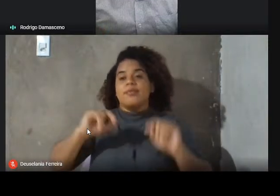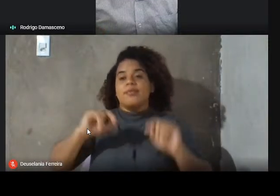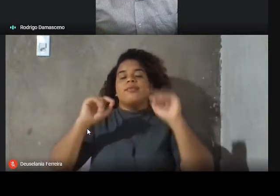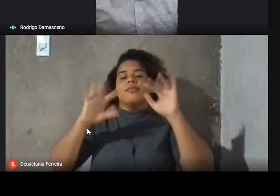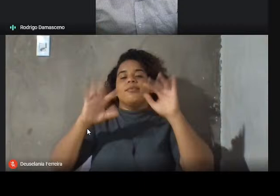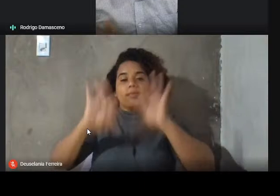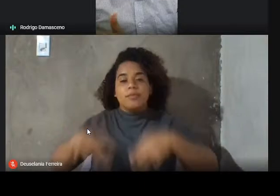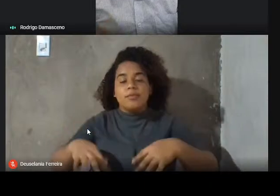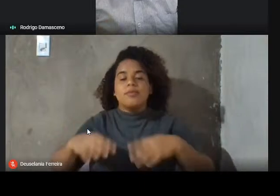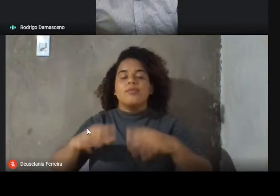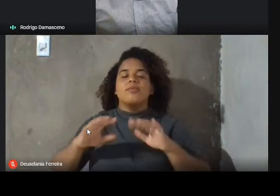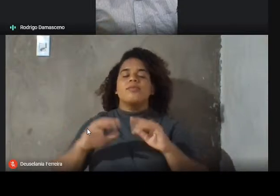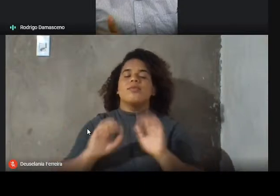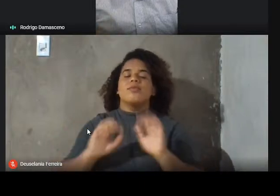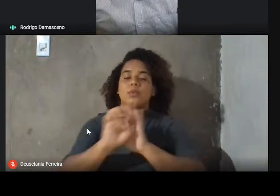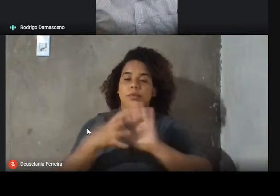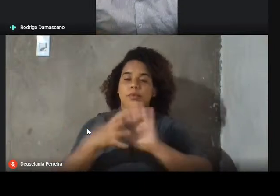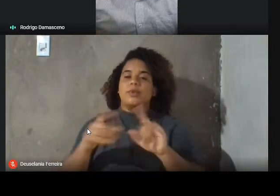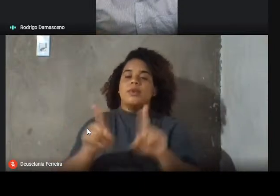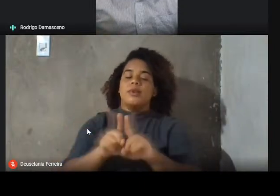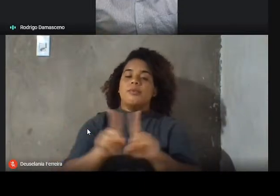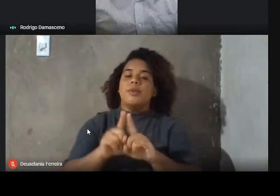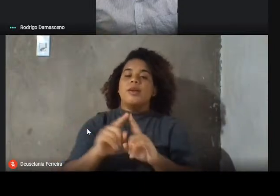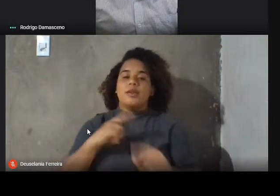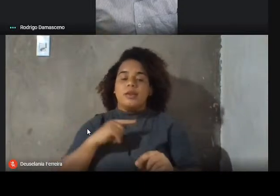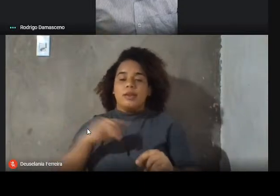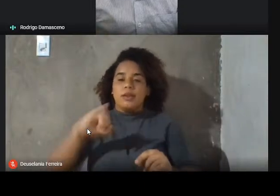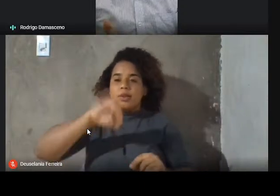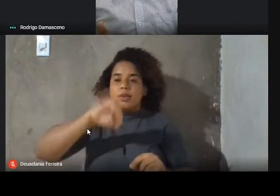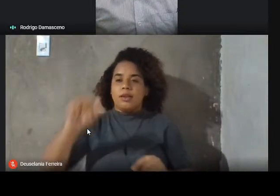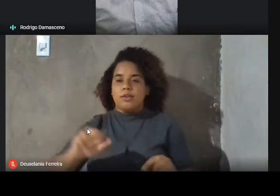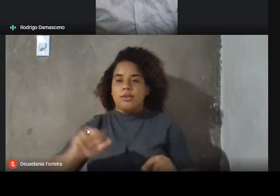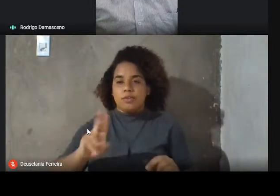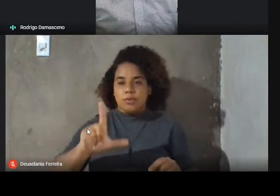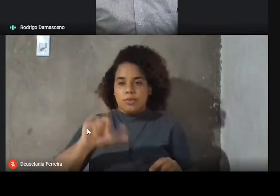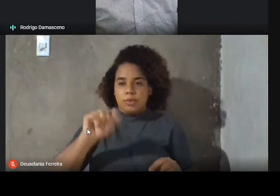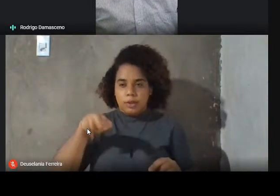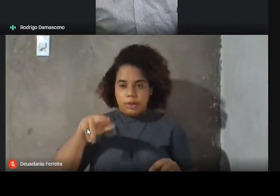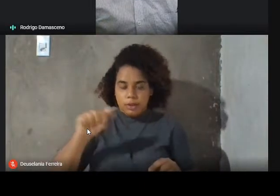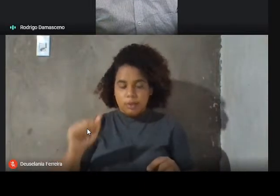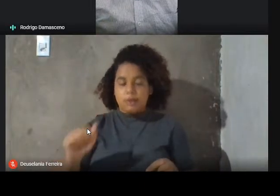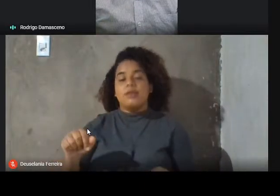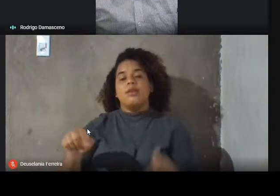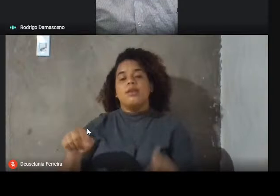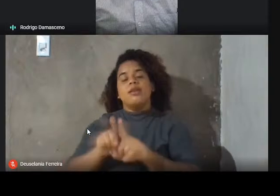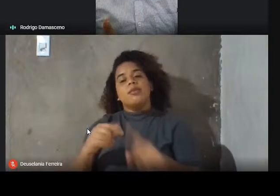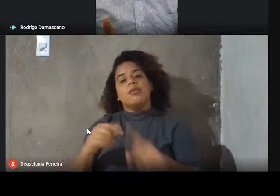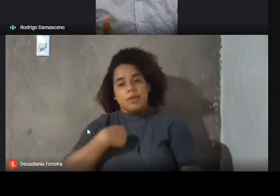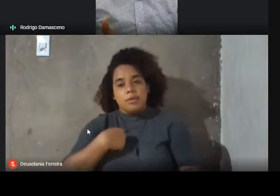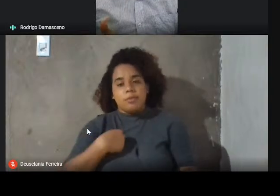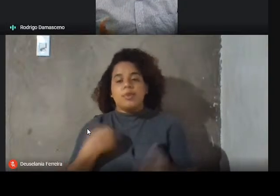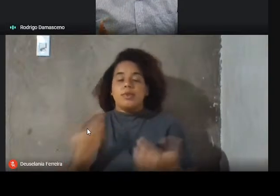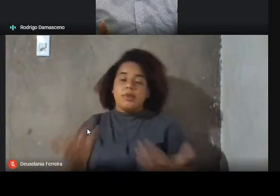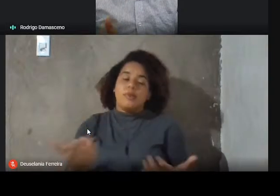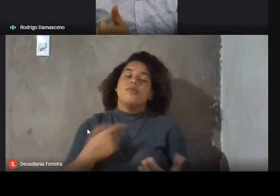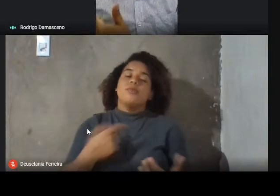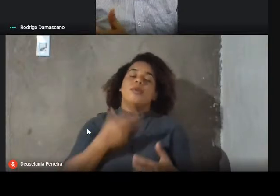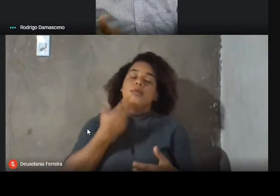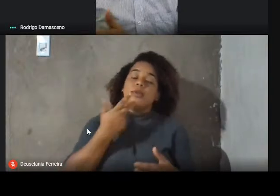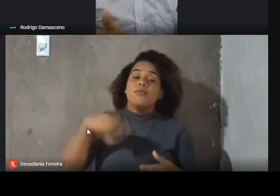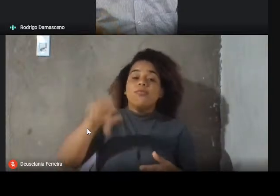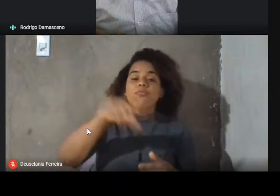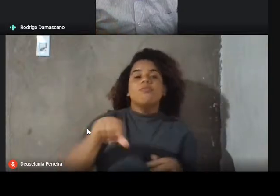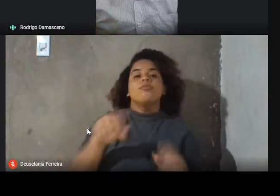Psicologia, Juliana Maia, e comigo, Rodrigo Almeida Damasceno, tá? Então, desejo a todos um bom descanso, uma excelente